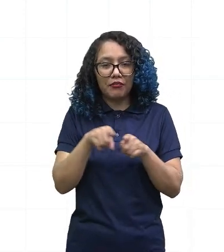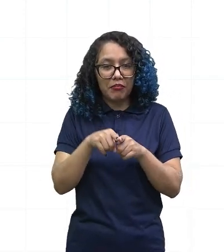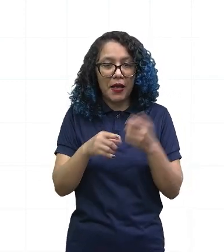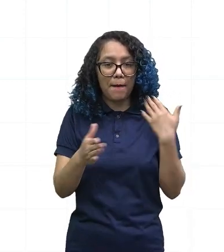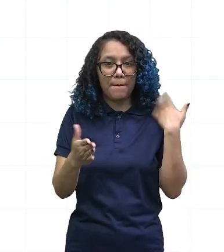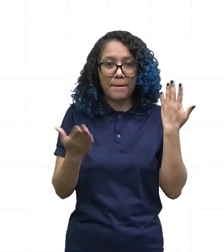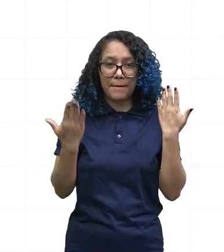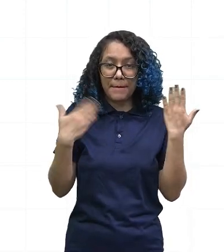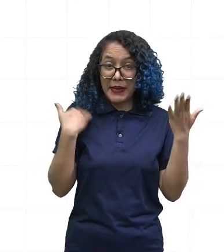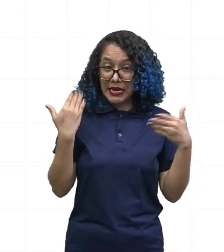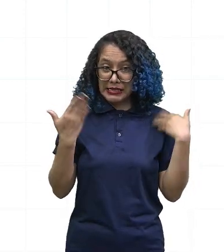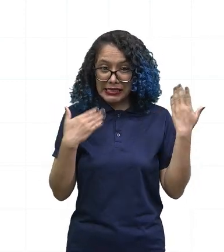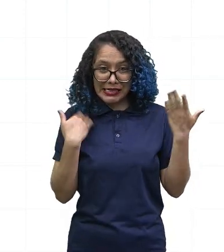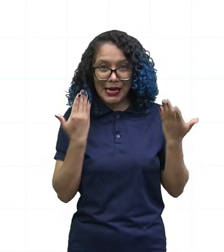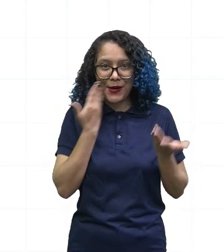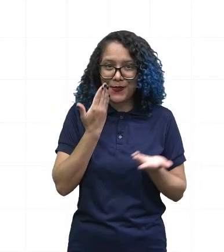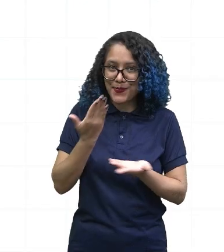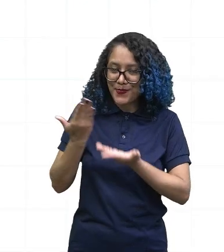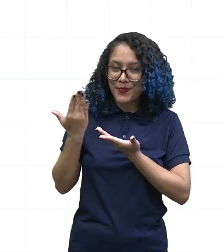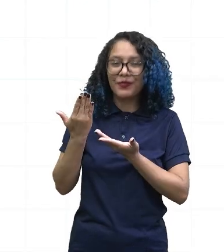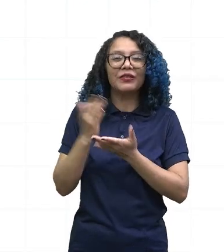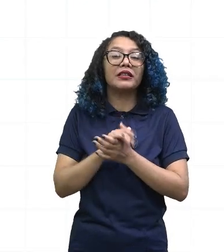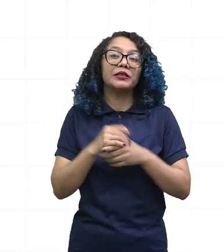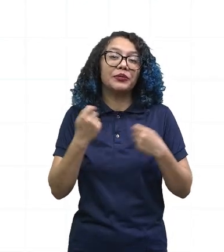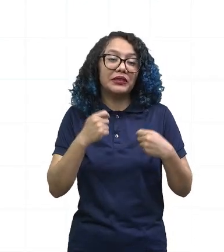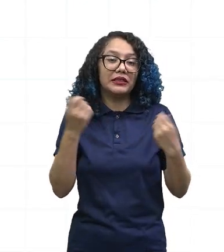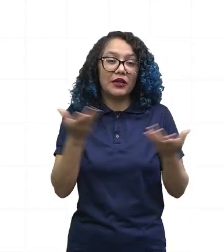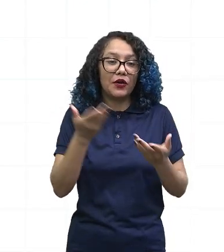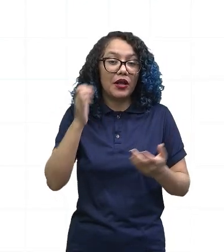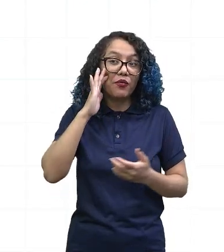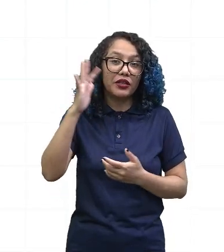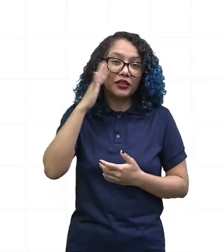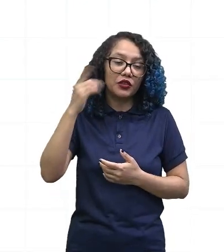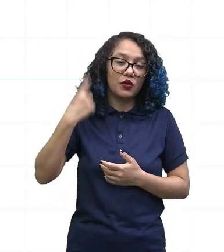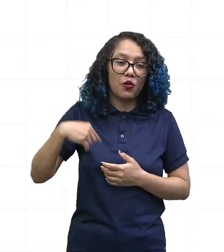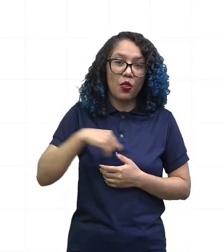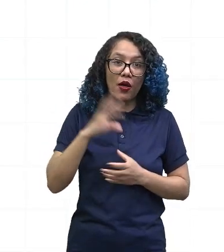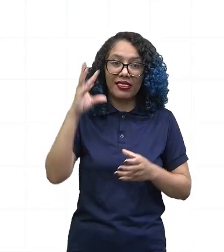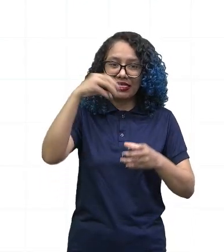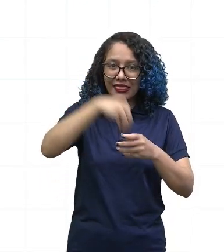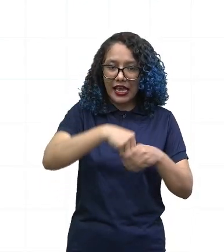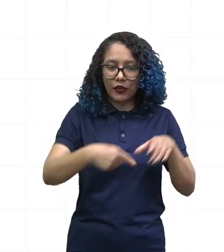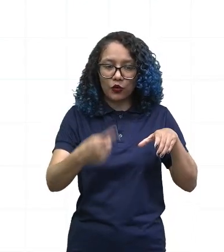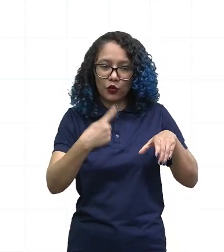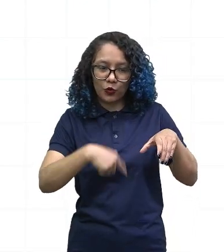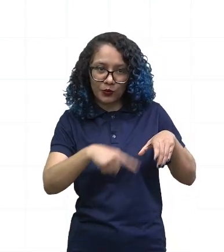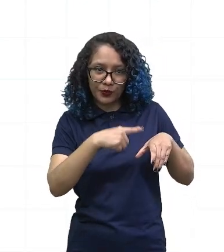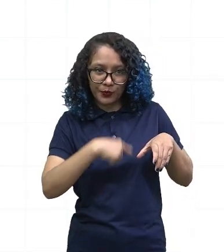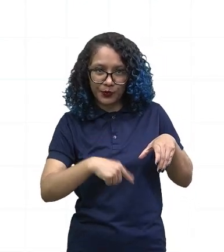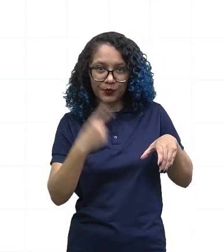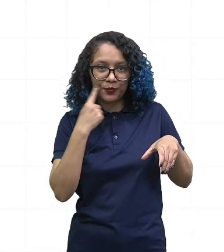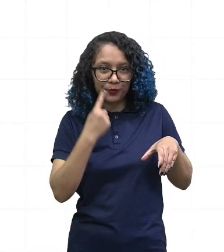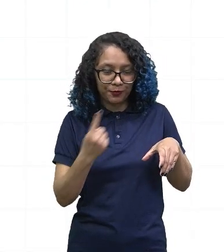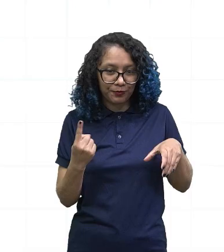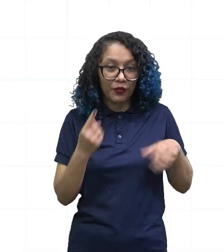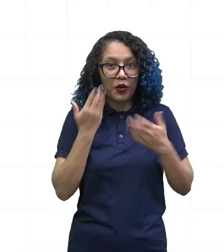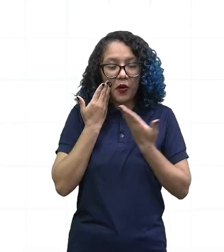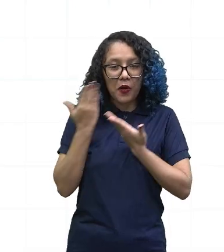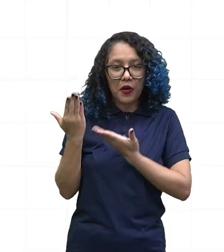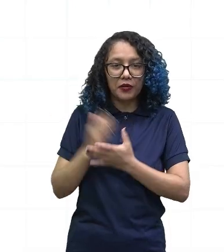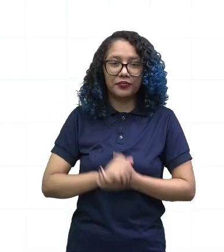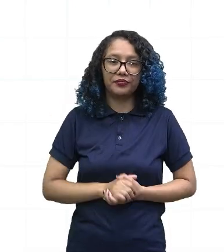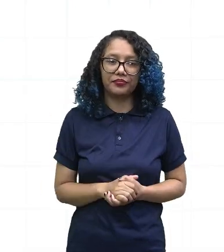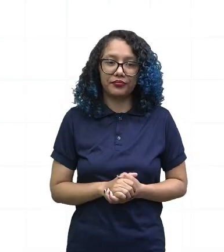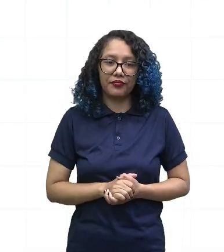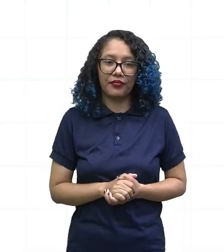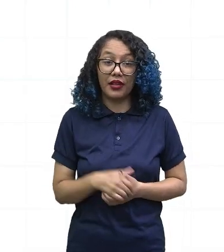essa imersão, tá bom? Vamos imaginar que nós estamos aí nessa gruta e agora vejam aí, a Yara